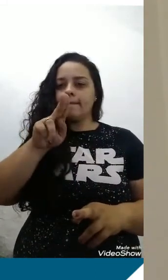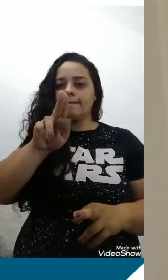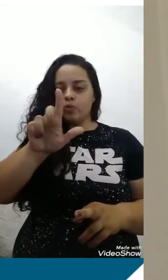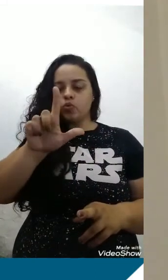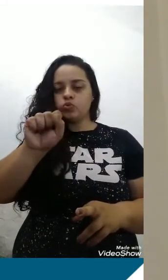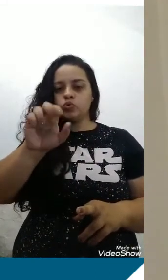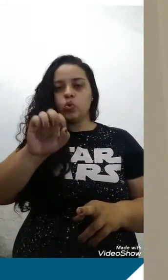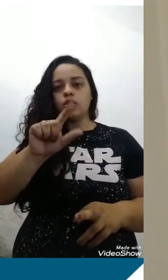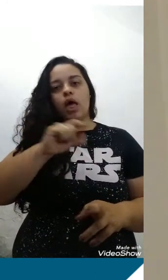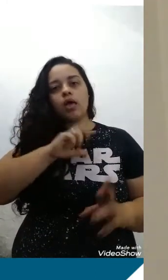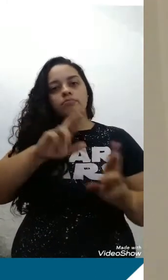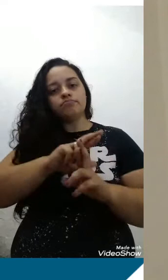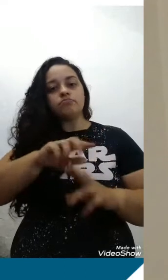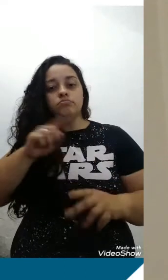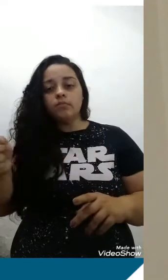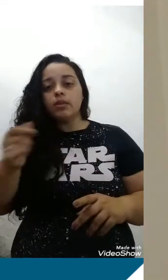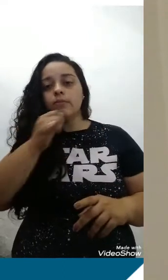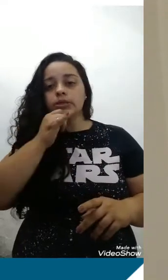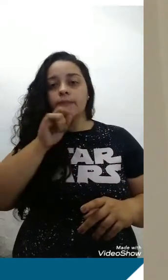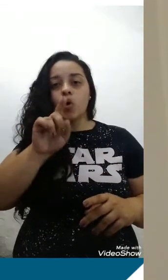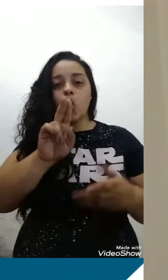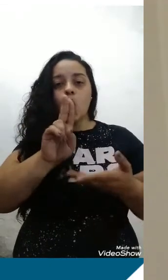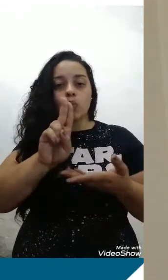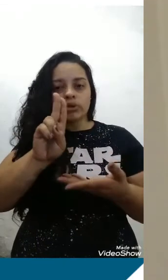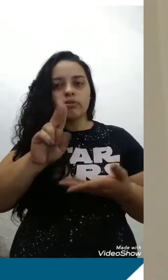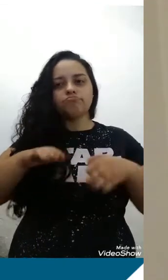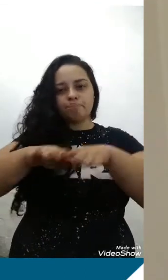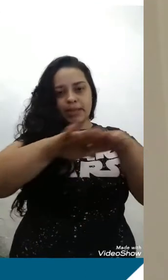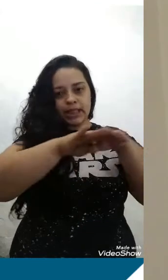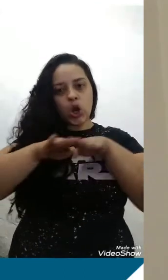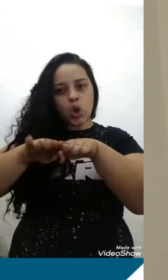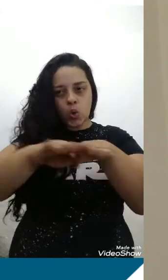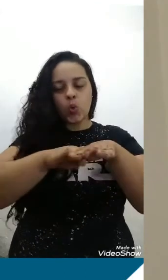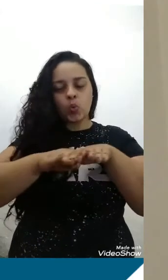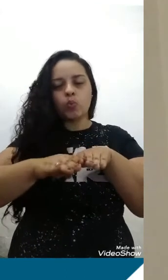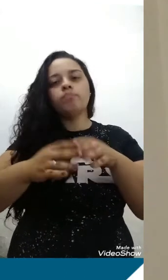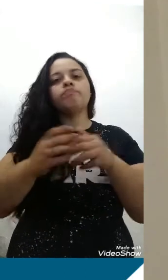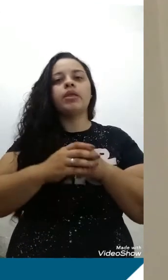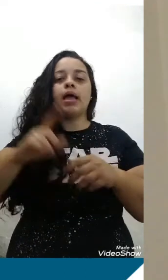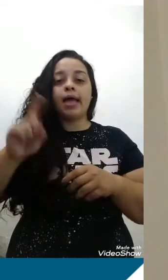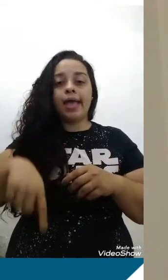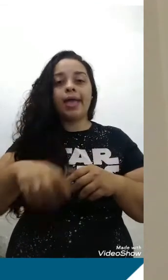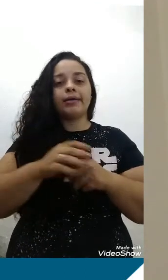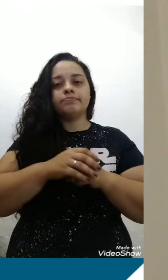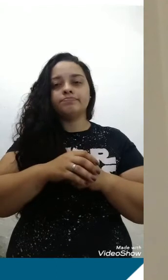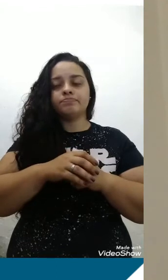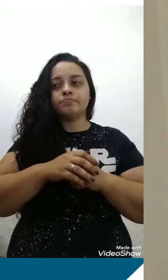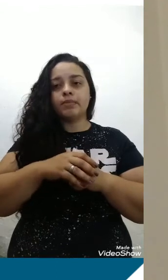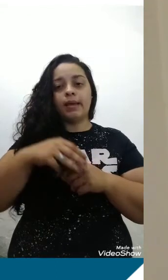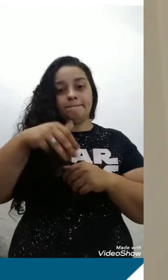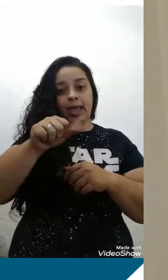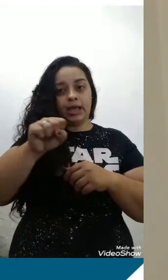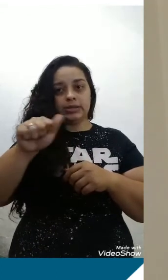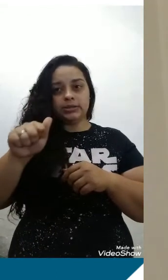nós podemos fazer aqui. E assim, nós vemos que a unidade padrão da quantidade de movimento é o